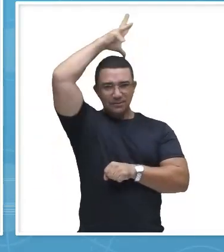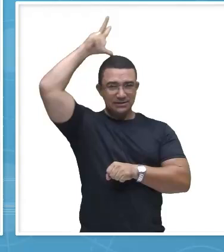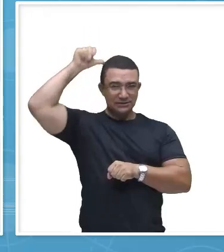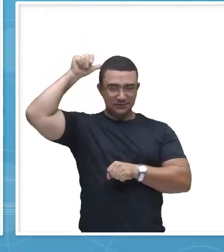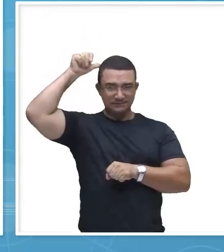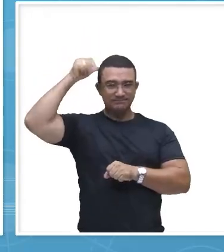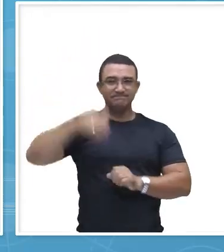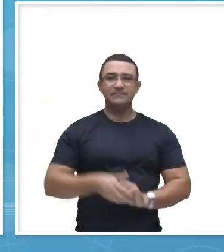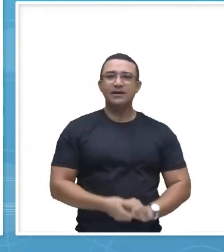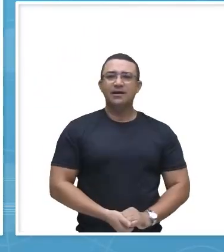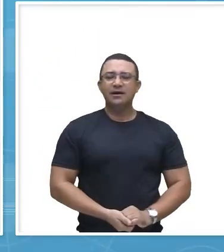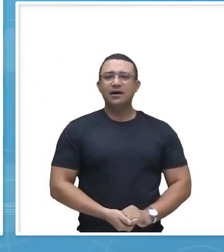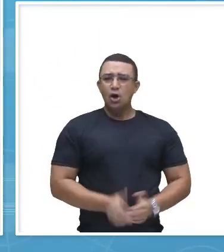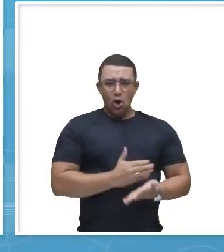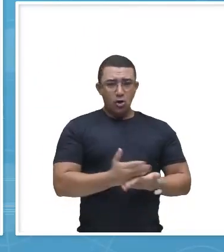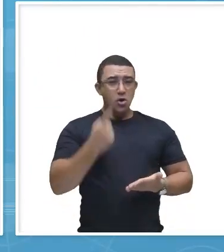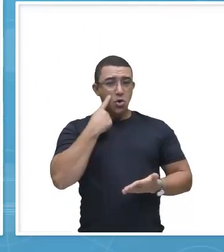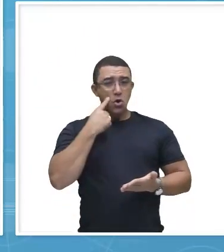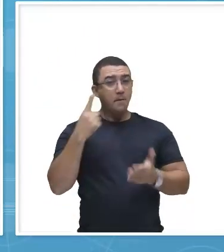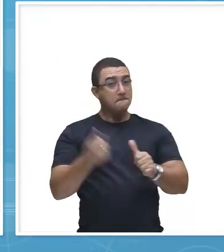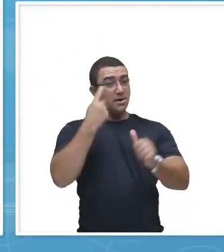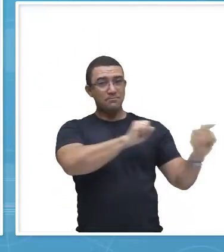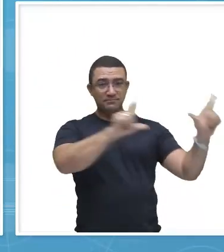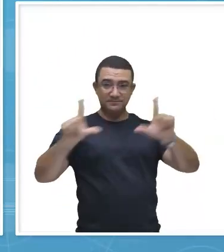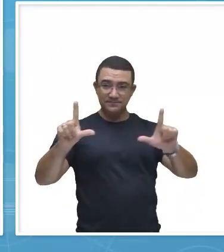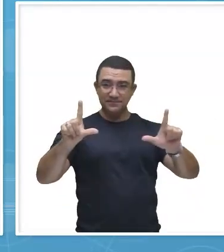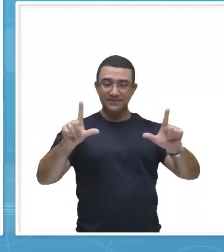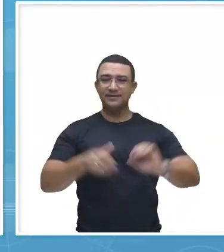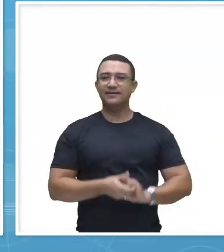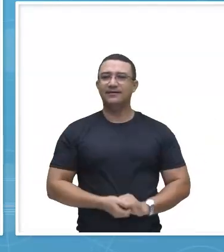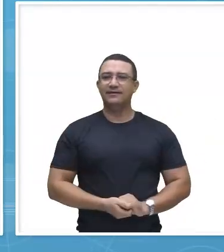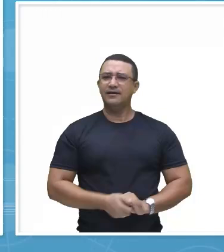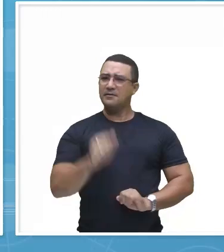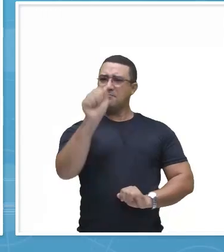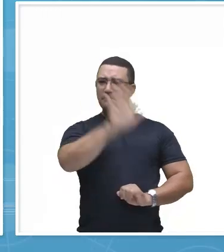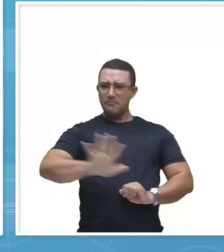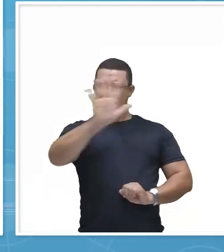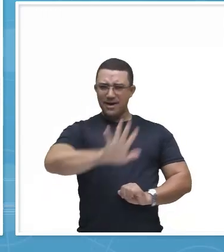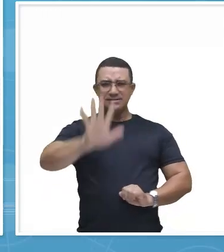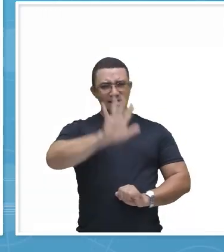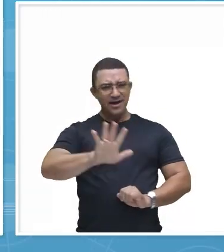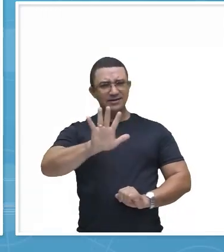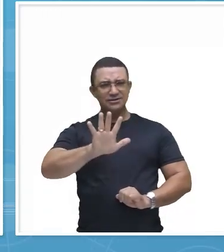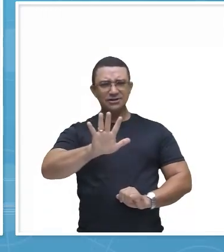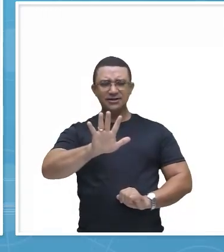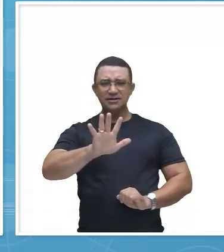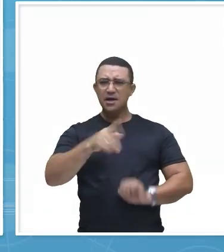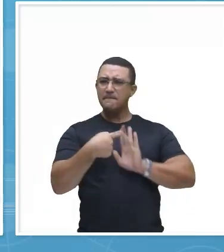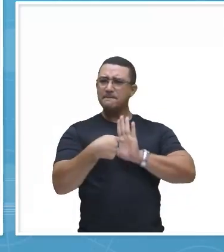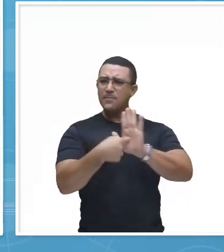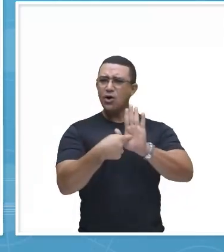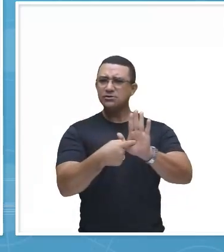começar, então, observando a nossa primeira cartela. Então, a paisagem nada mais é que ela vai refletir para